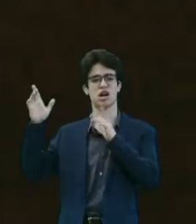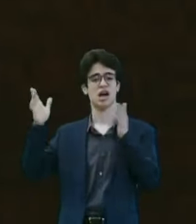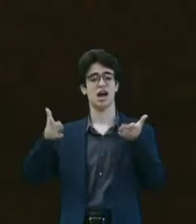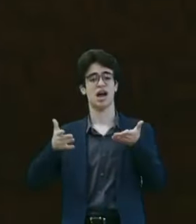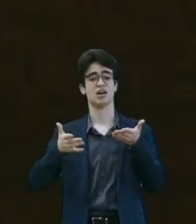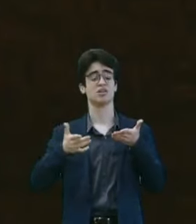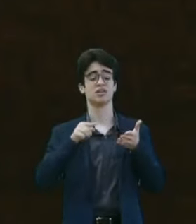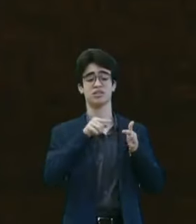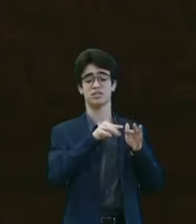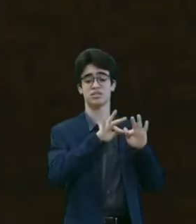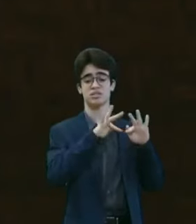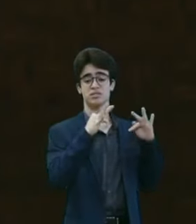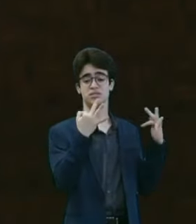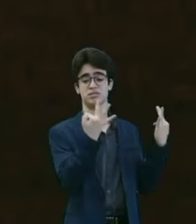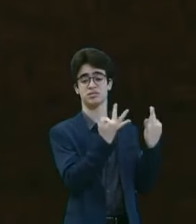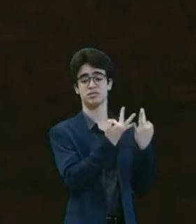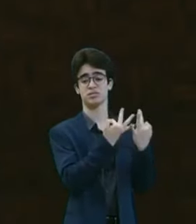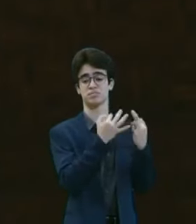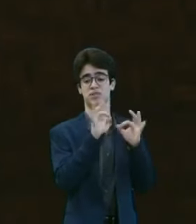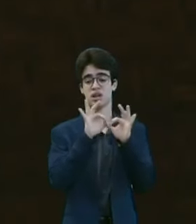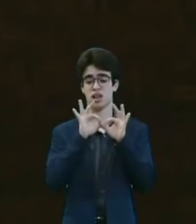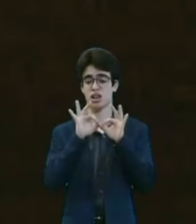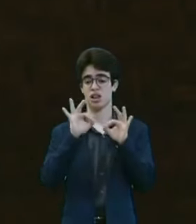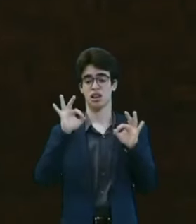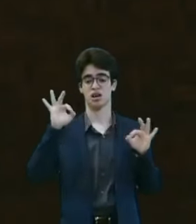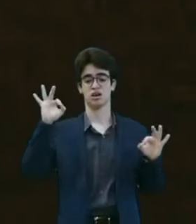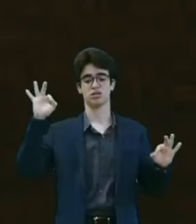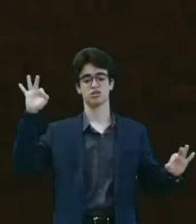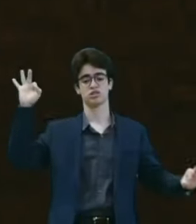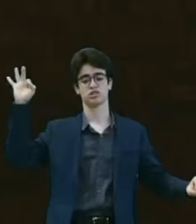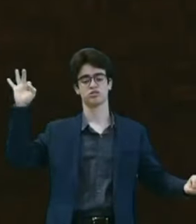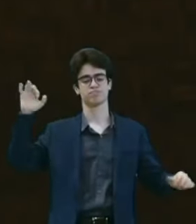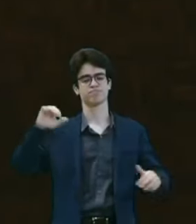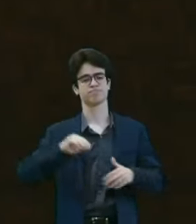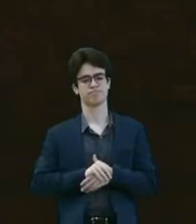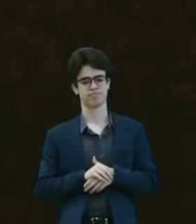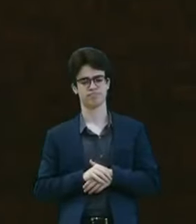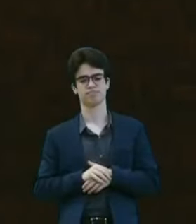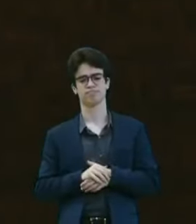uma família longe de Deus.